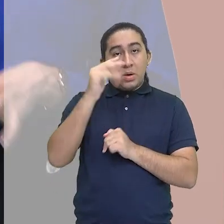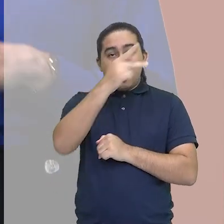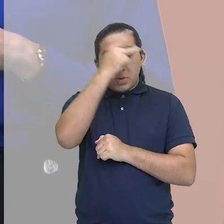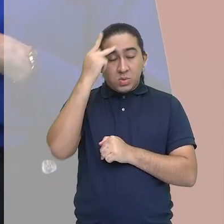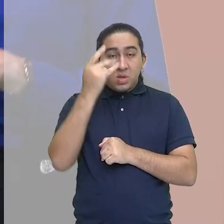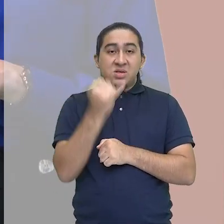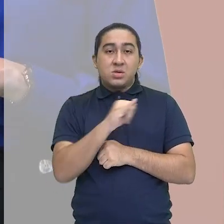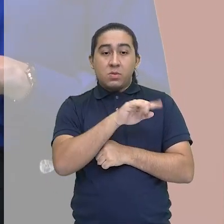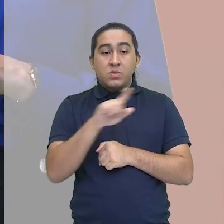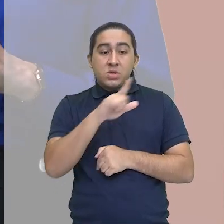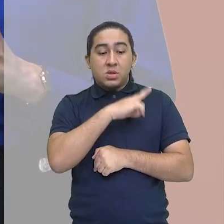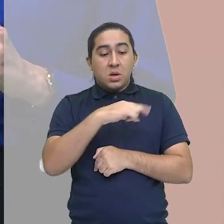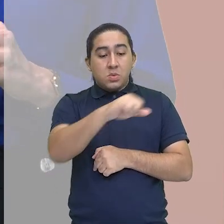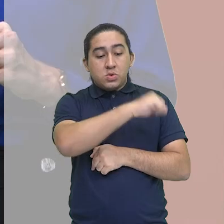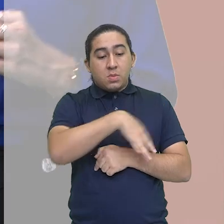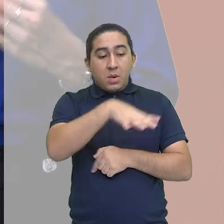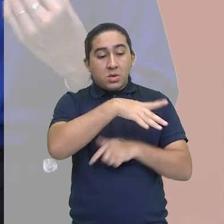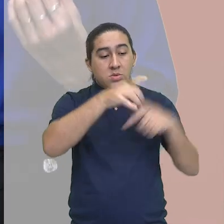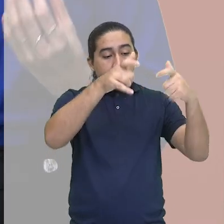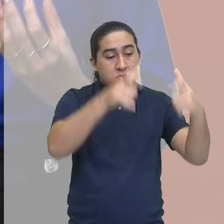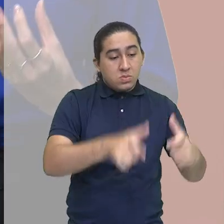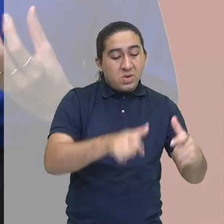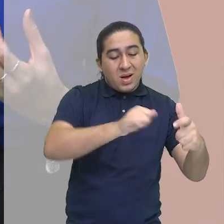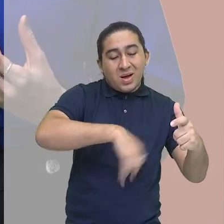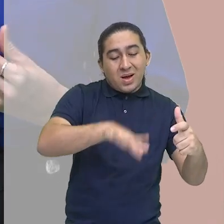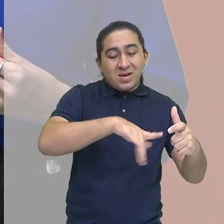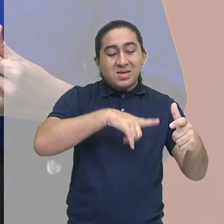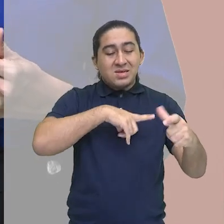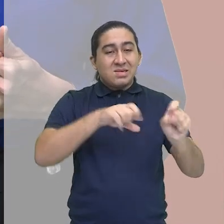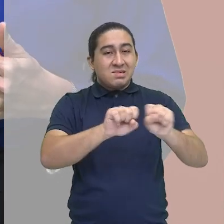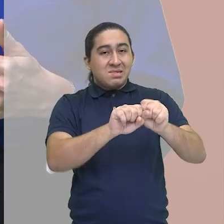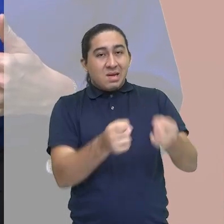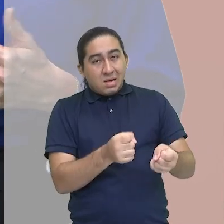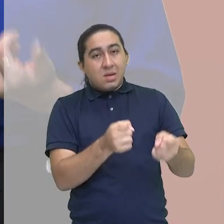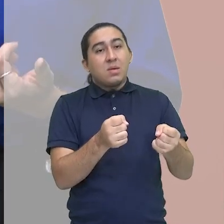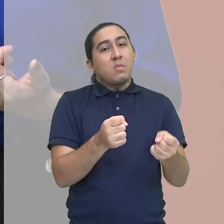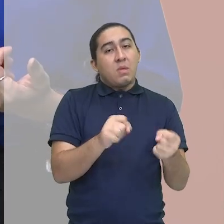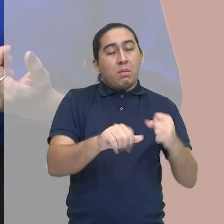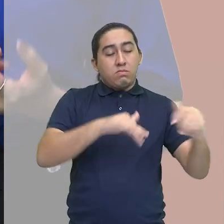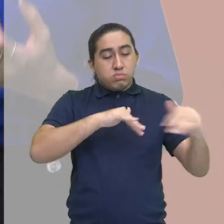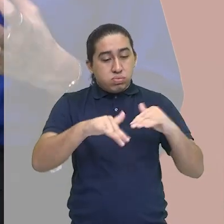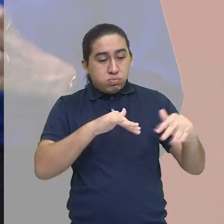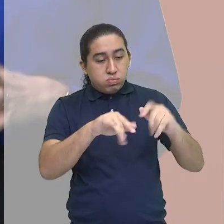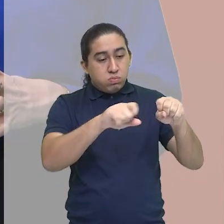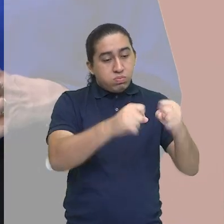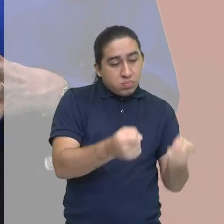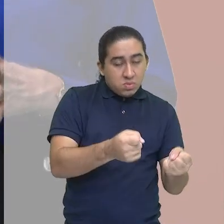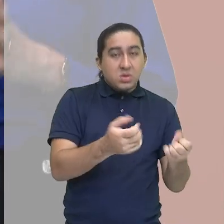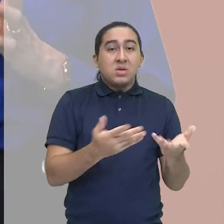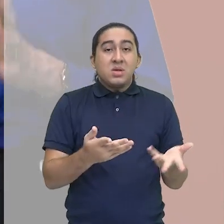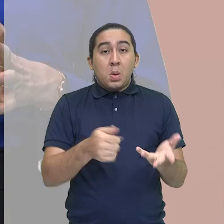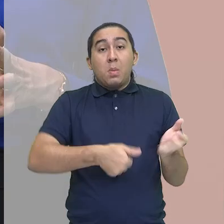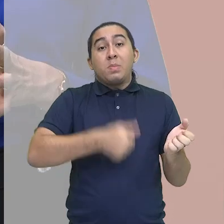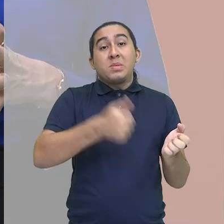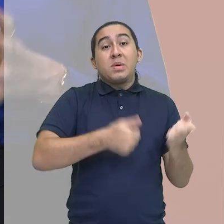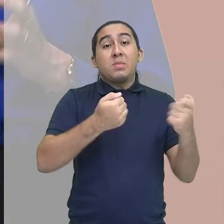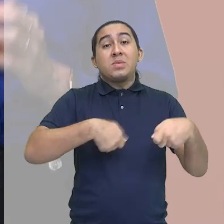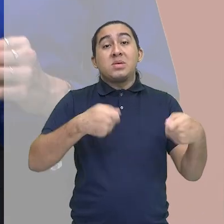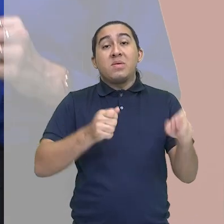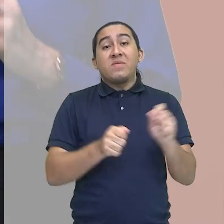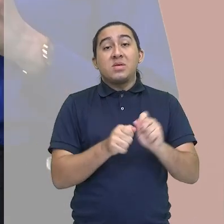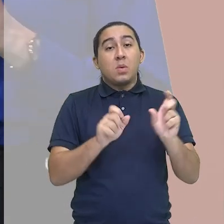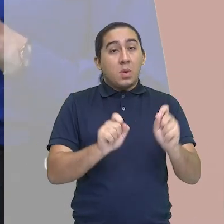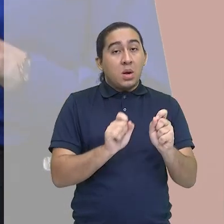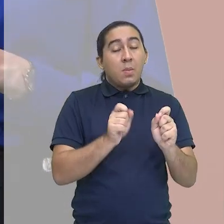você sai de uma região onde aquela área sofreu ali um desastre ambiental, então a primeira coisa que você tem que fazer